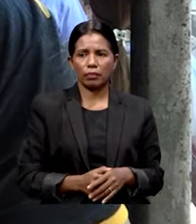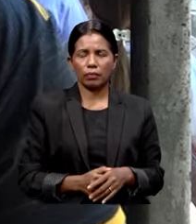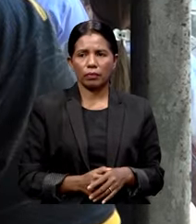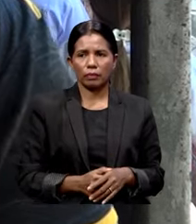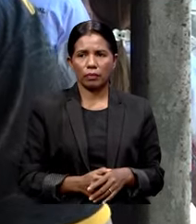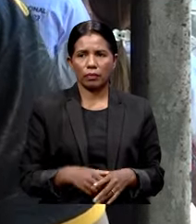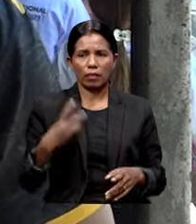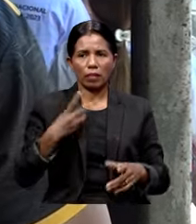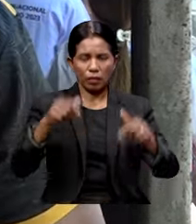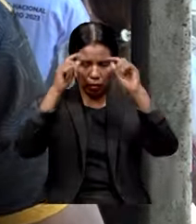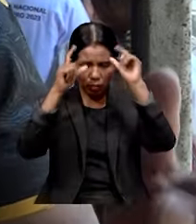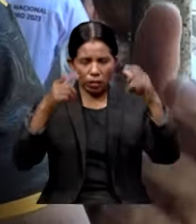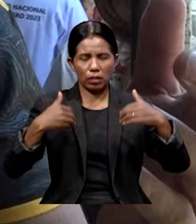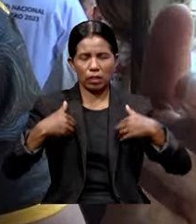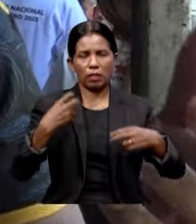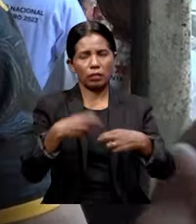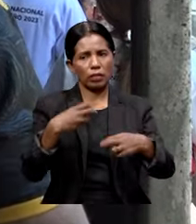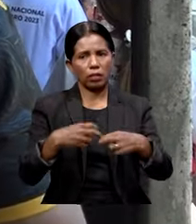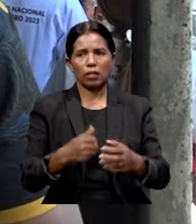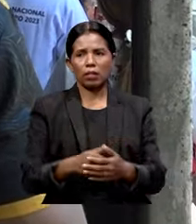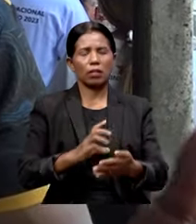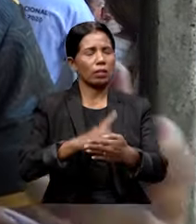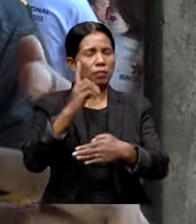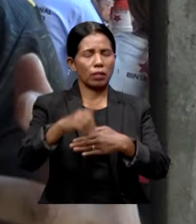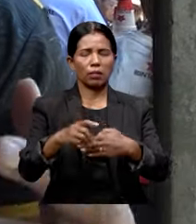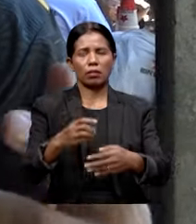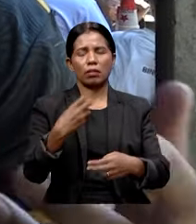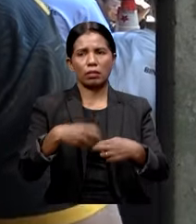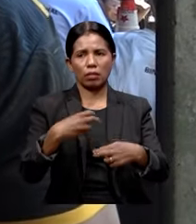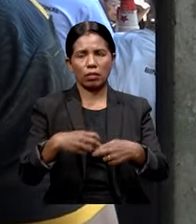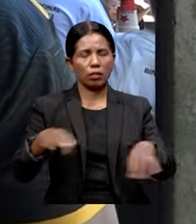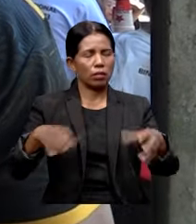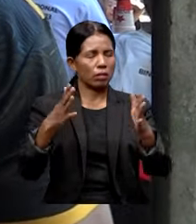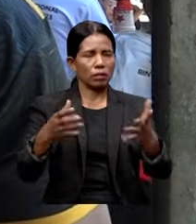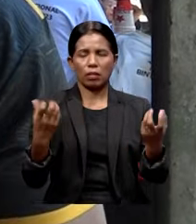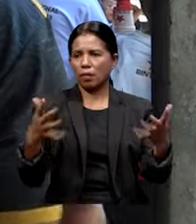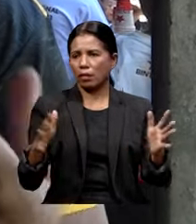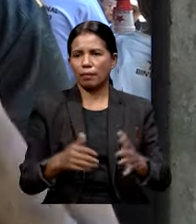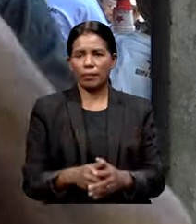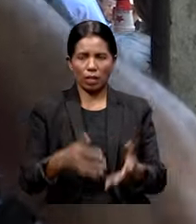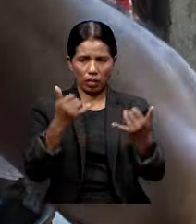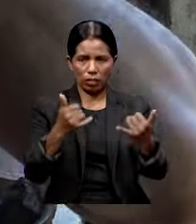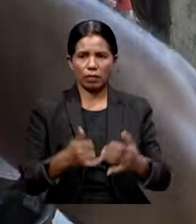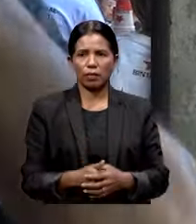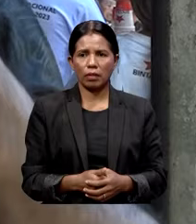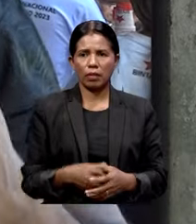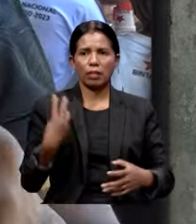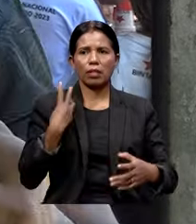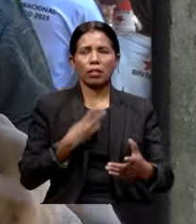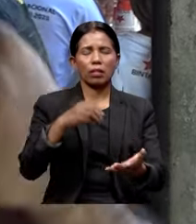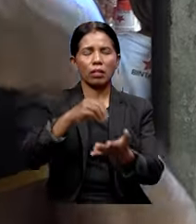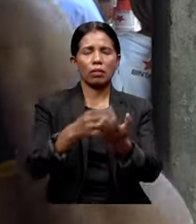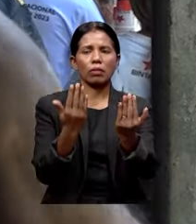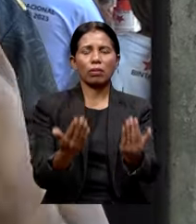to tu fihe timor se falla hela desenvolvimento araska lo recursos humanos menos los nebe ahora ida tau toran neba